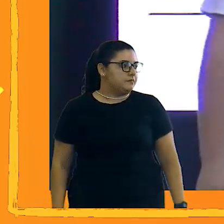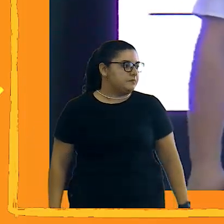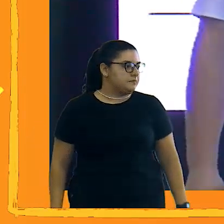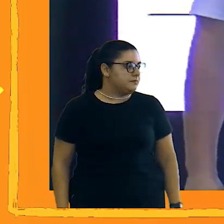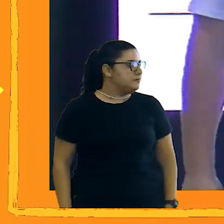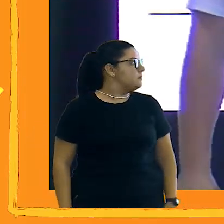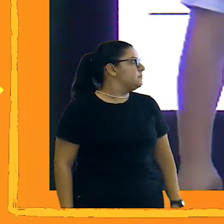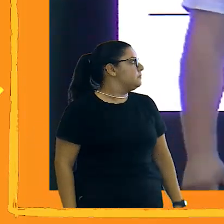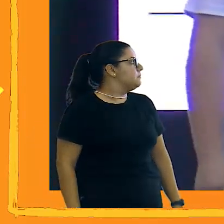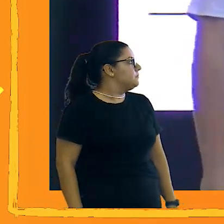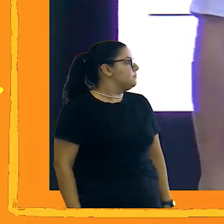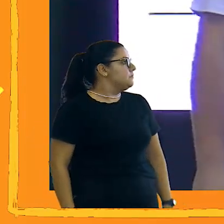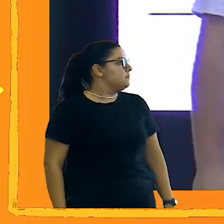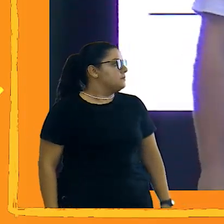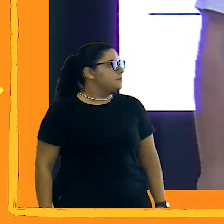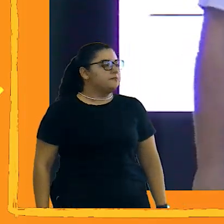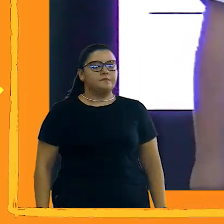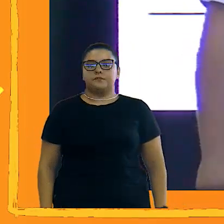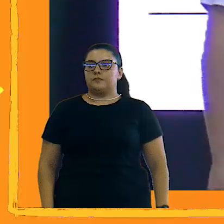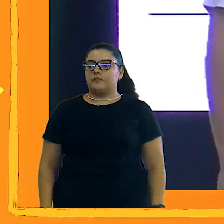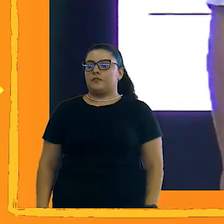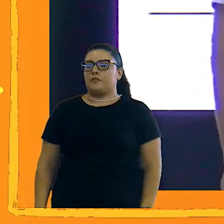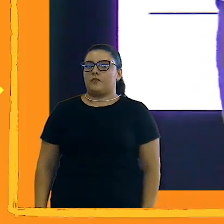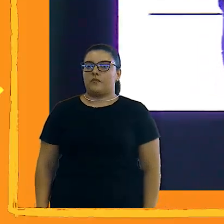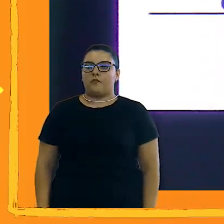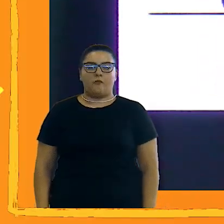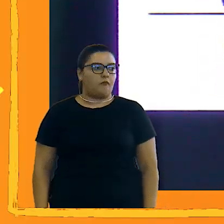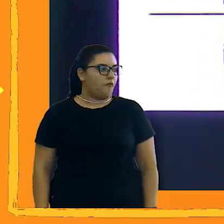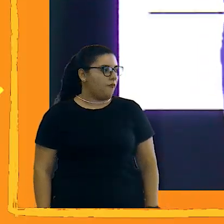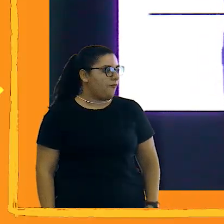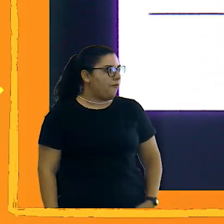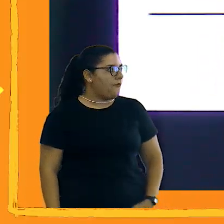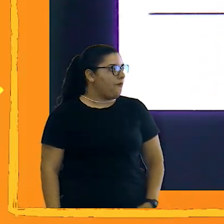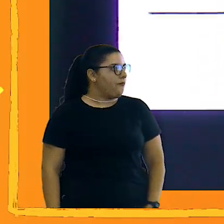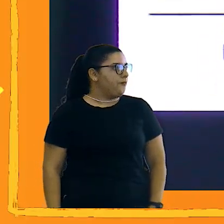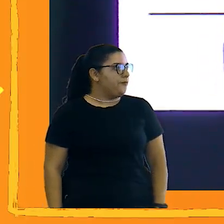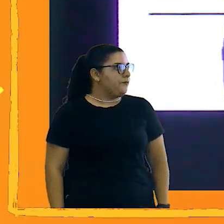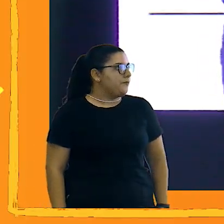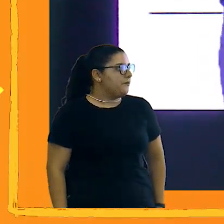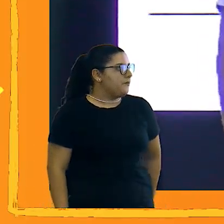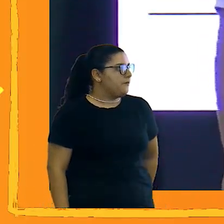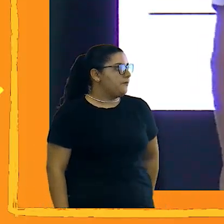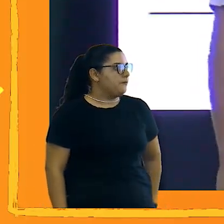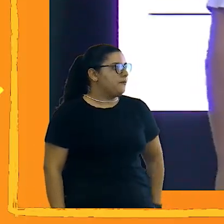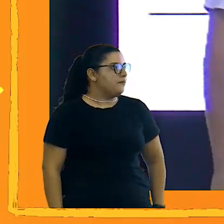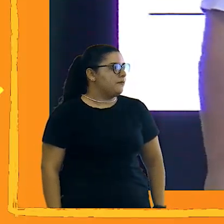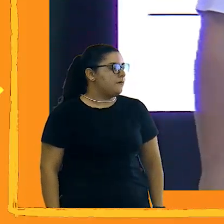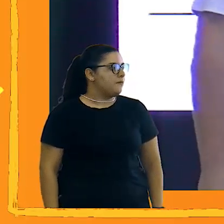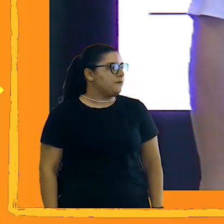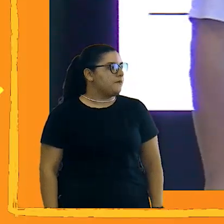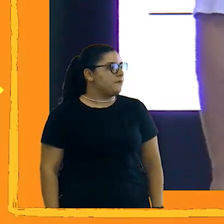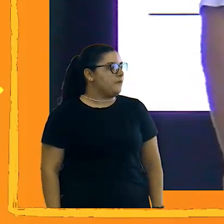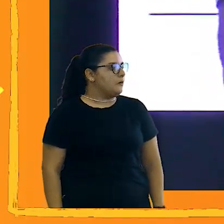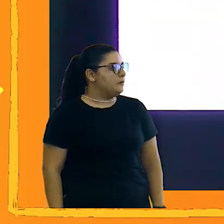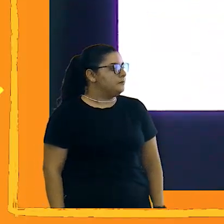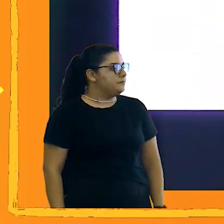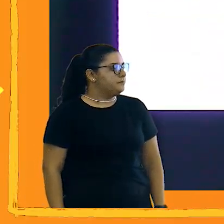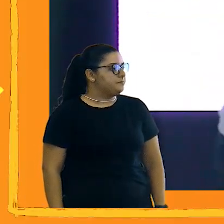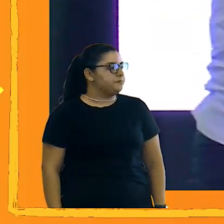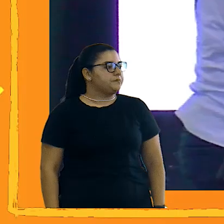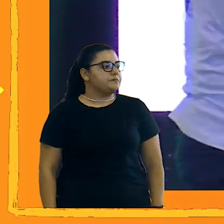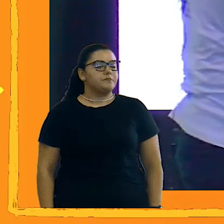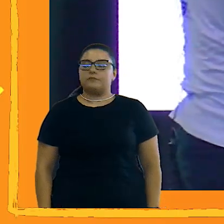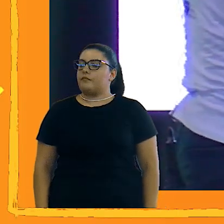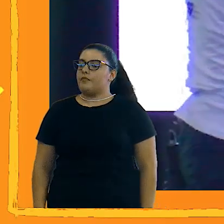prova não vou te dizer que é certa porque eu não vejo a prova tá mas fica de olho nisso Olha